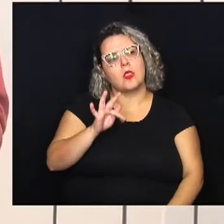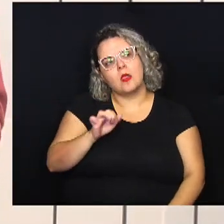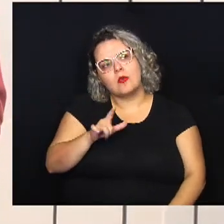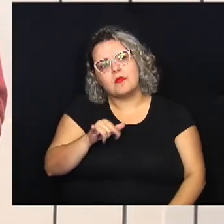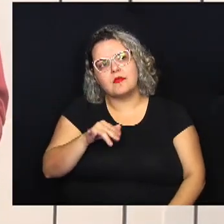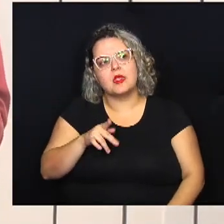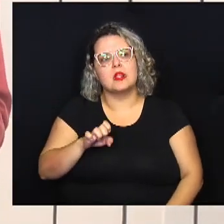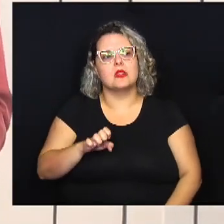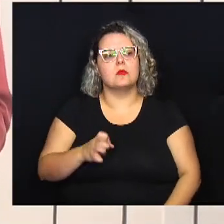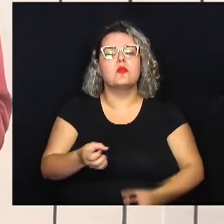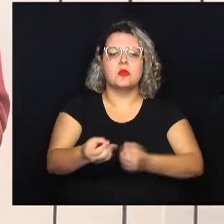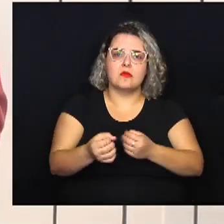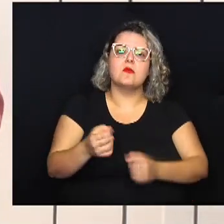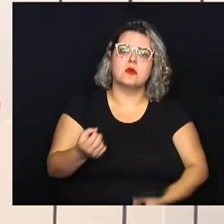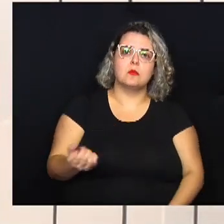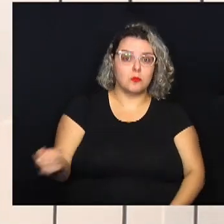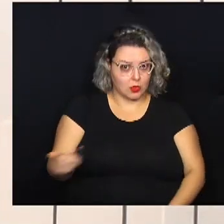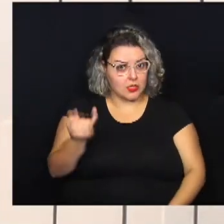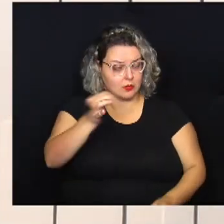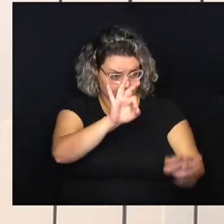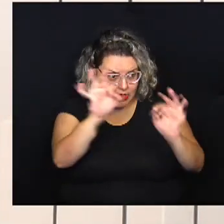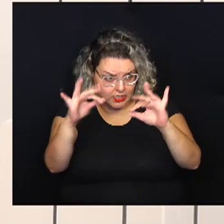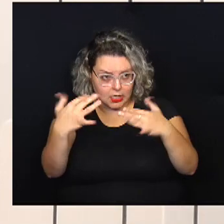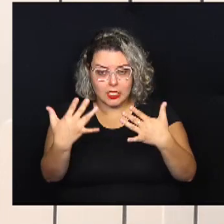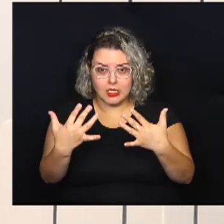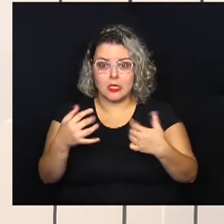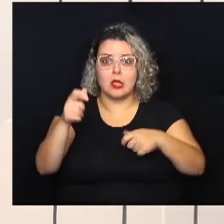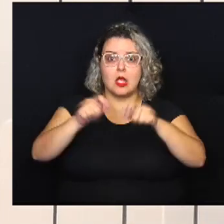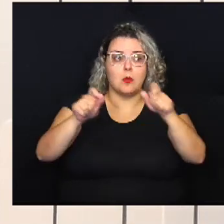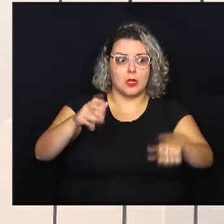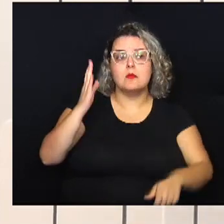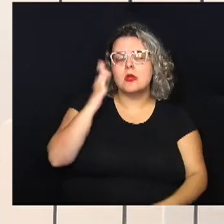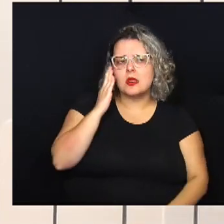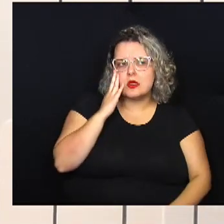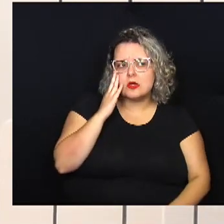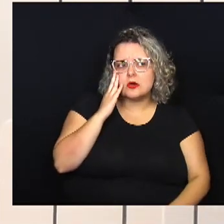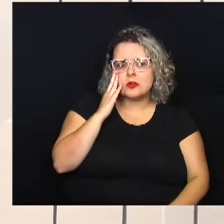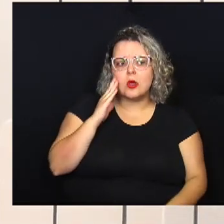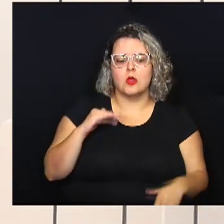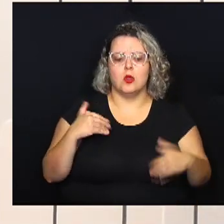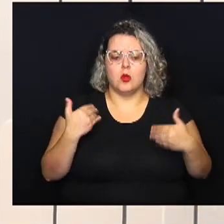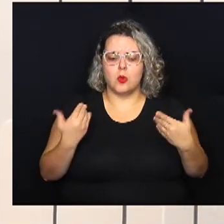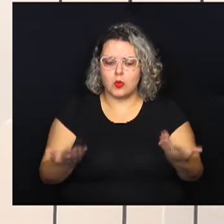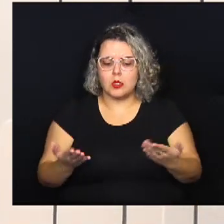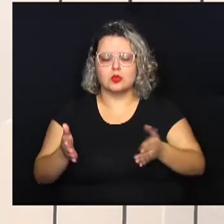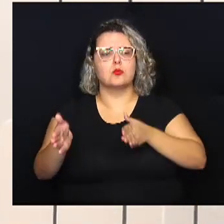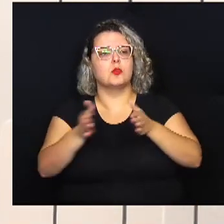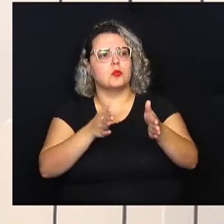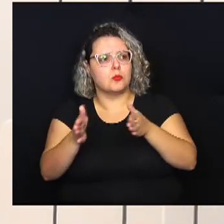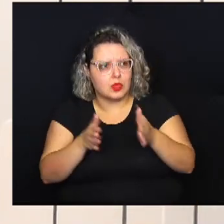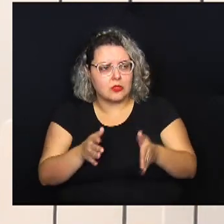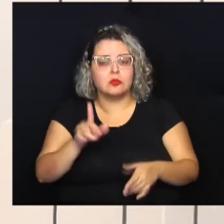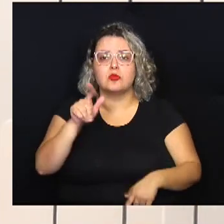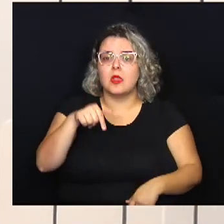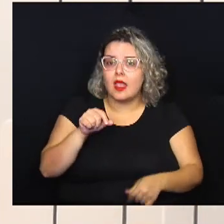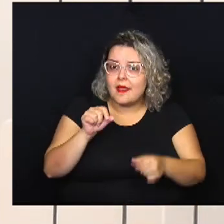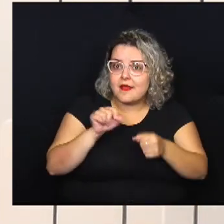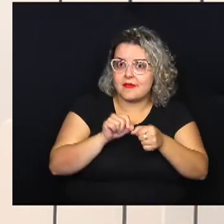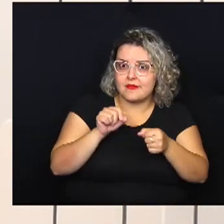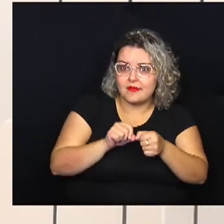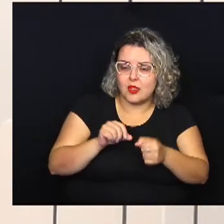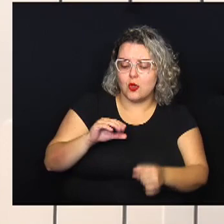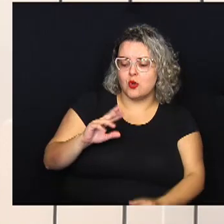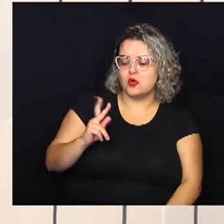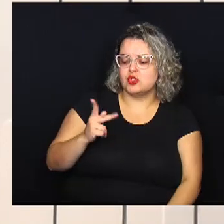importante para quem está nos acompanhando e para as pessoas saberem, a partir do momento, então, que é feito o